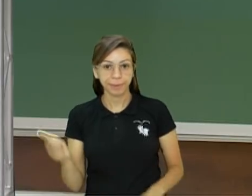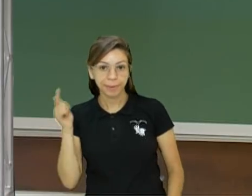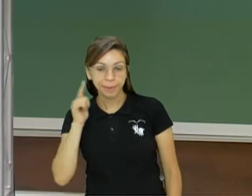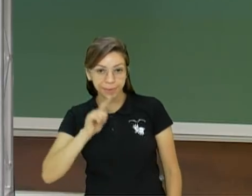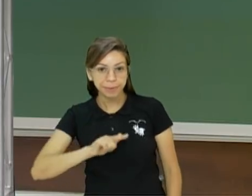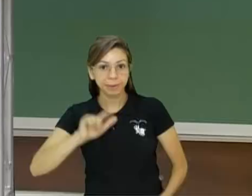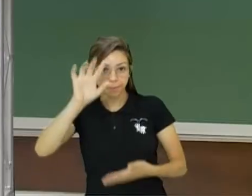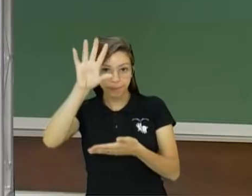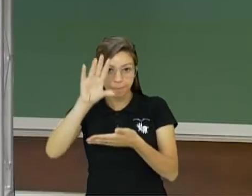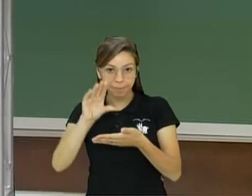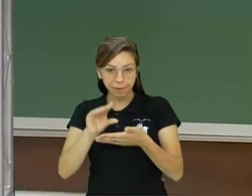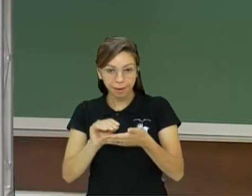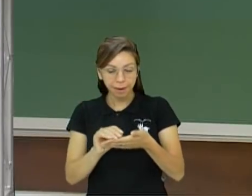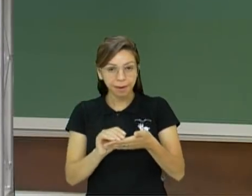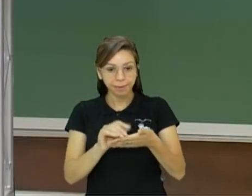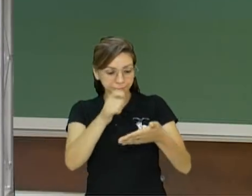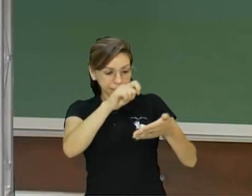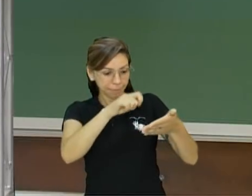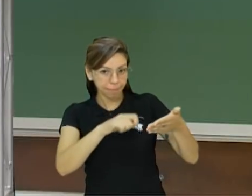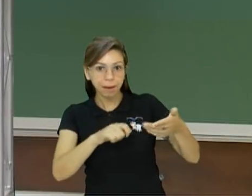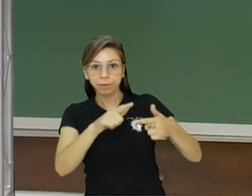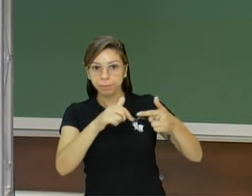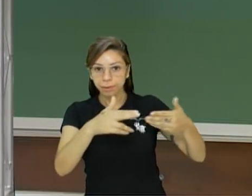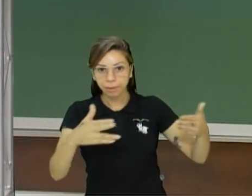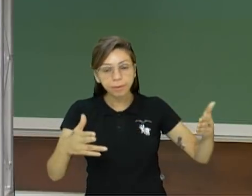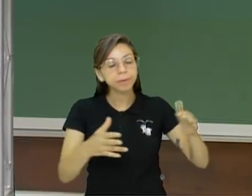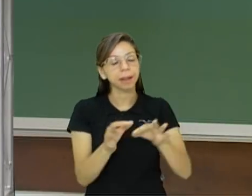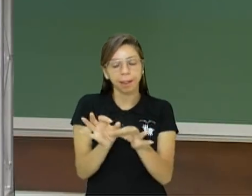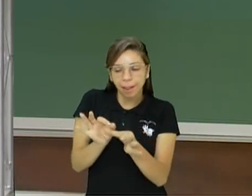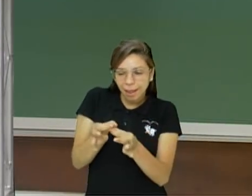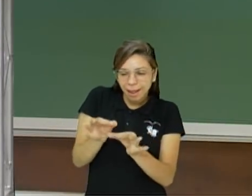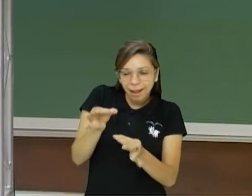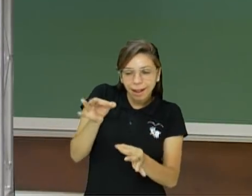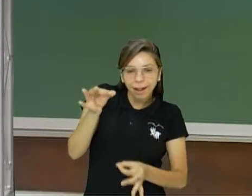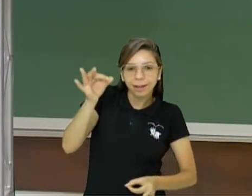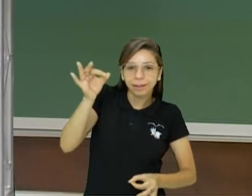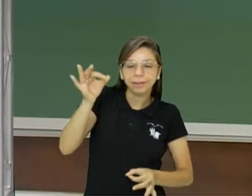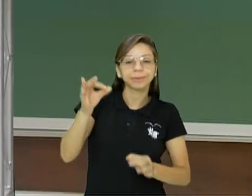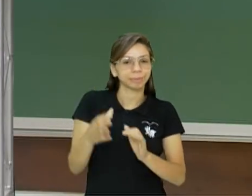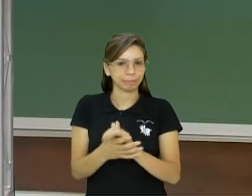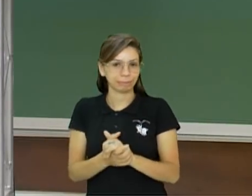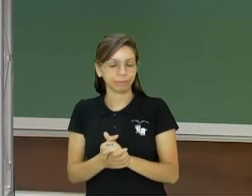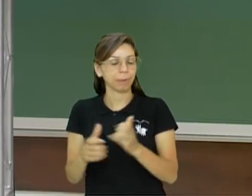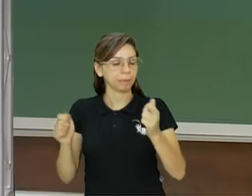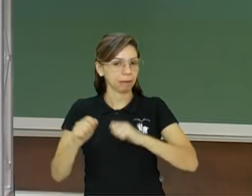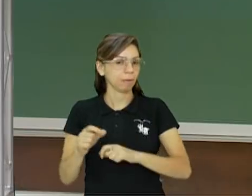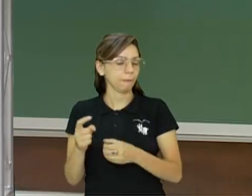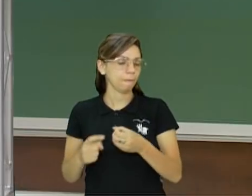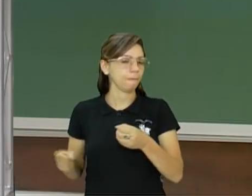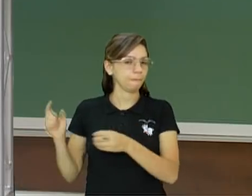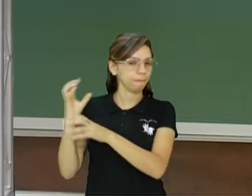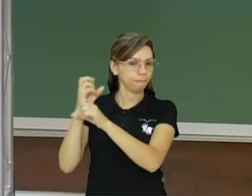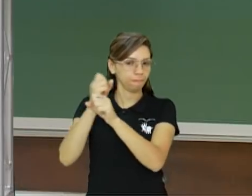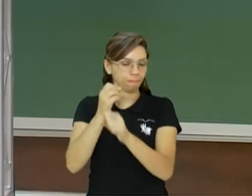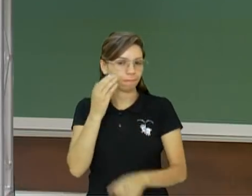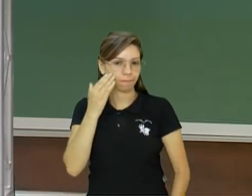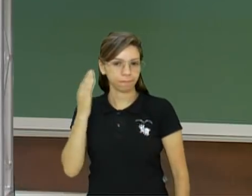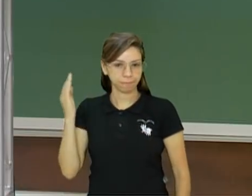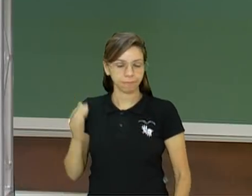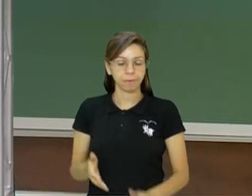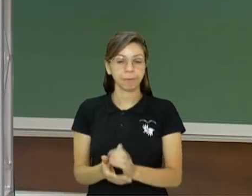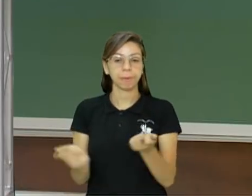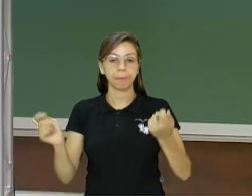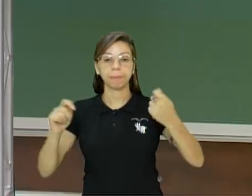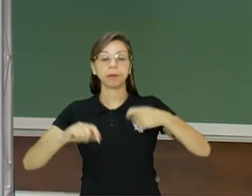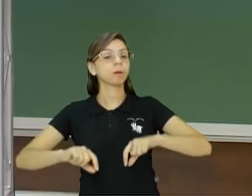Conseguiram copiar a lista de materiais? É um pouquinho extensa essa lista, né? Vamos recapitular com a prof, então. Vocês irão